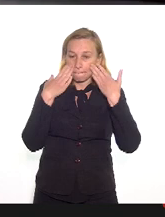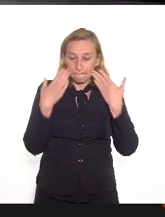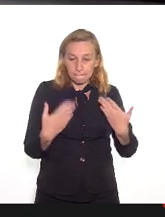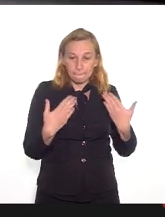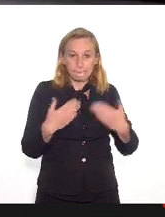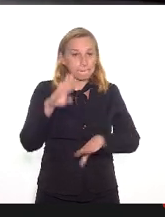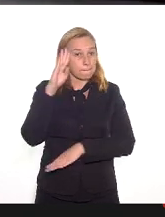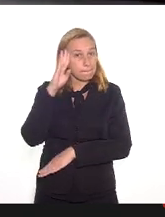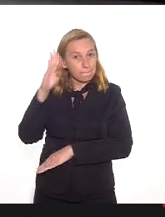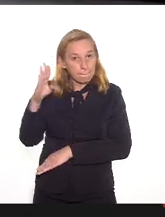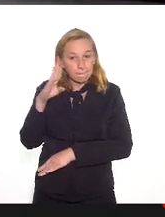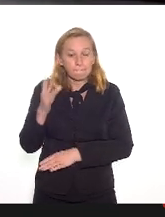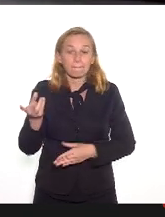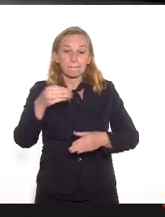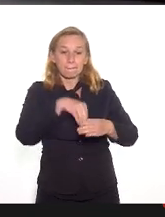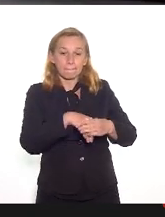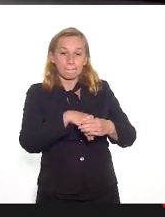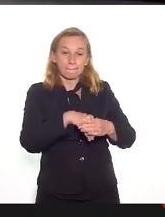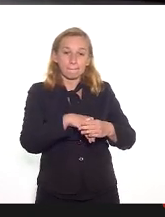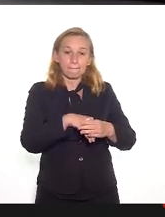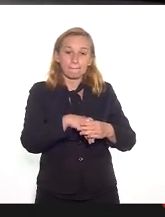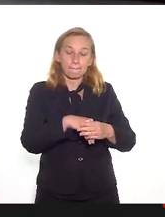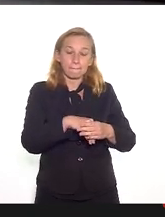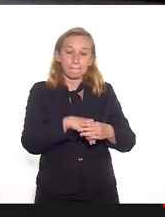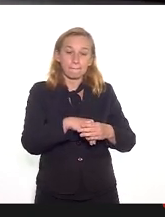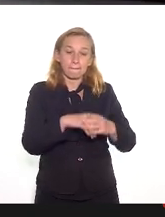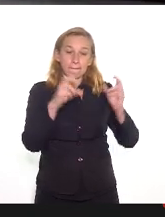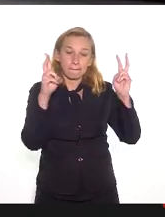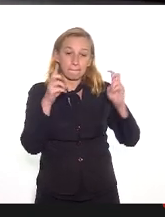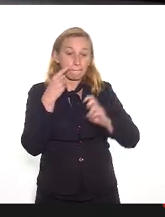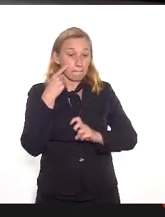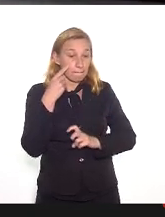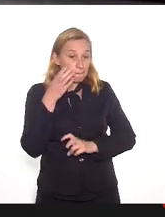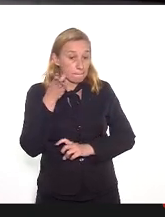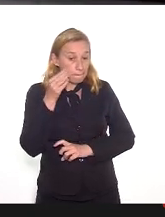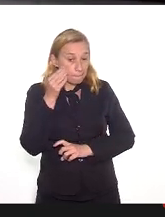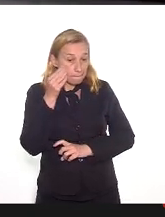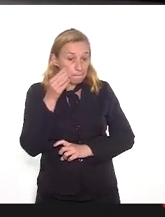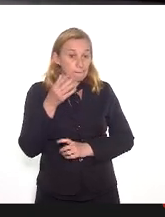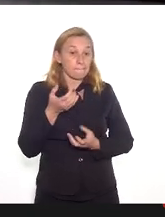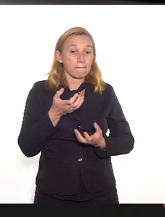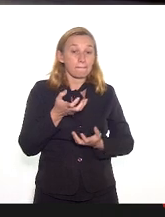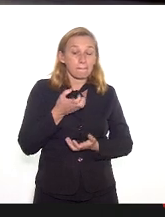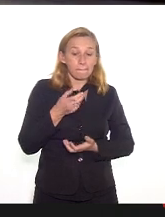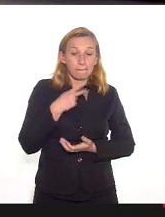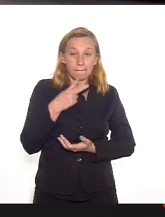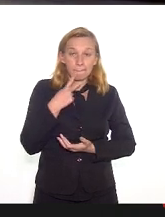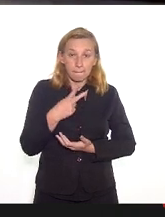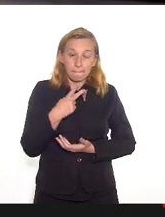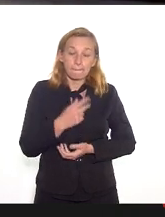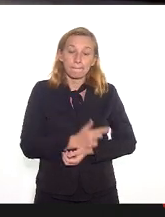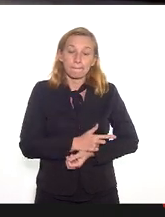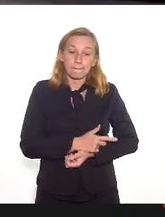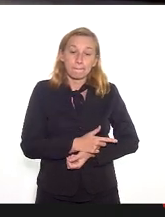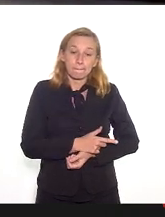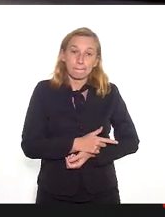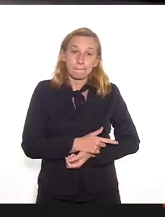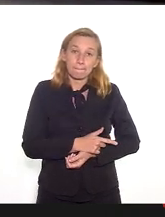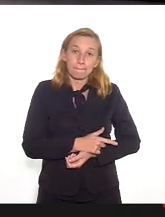e, principalmente, dentro desse quesito que eu também achei muito interessante, até que eu gostaria de colocar, que eu achei muito